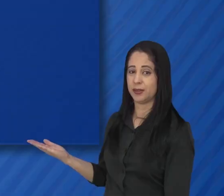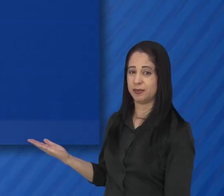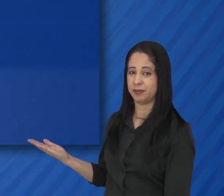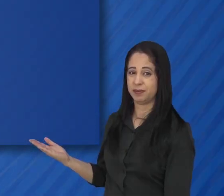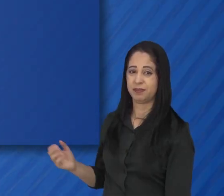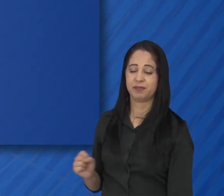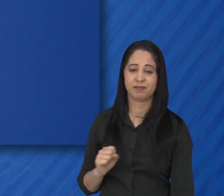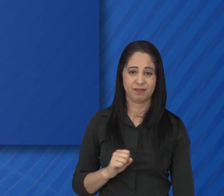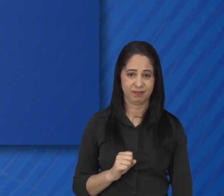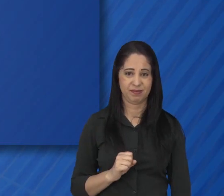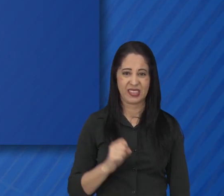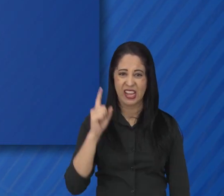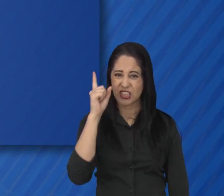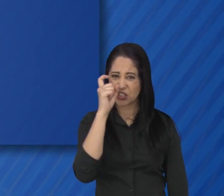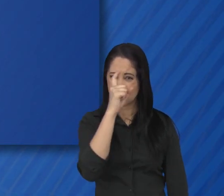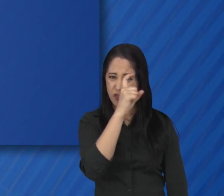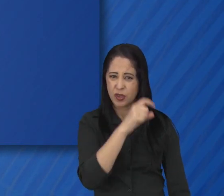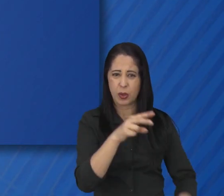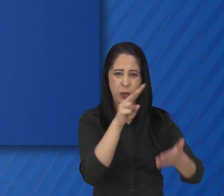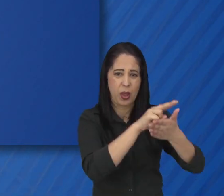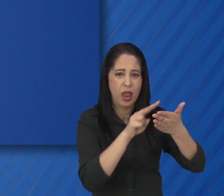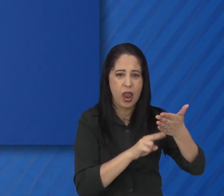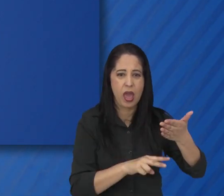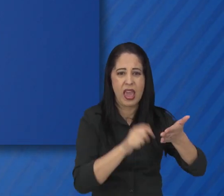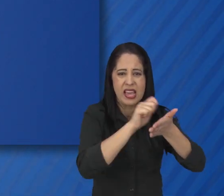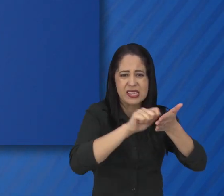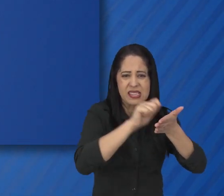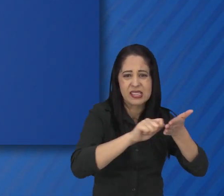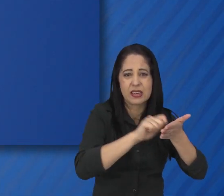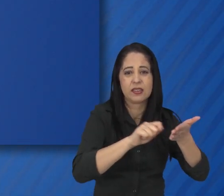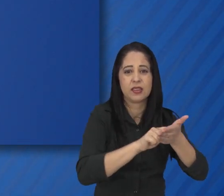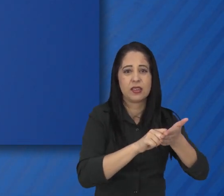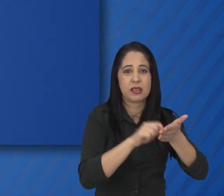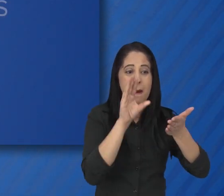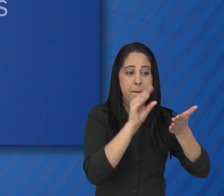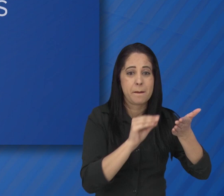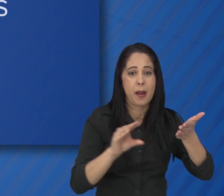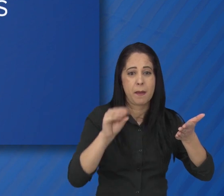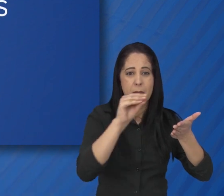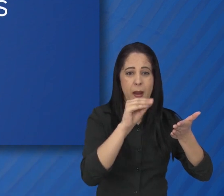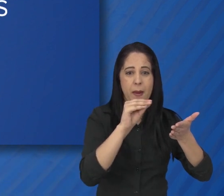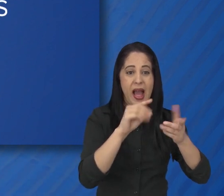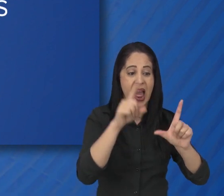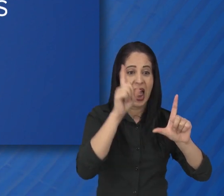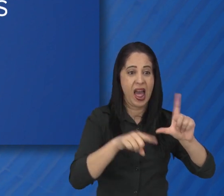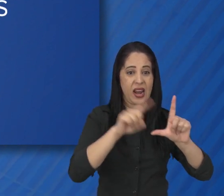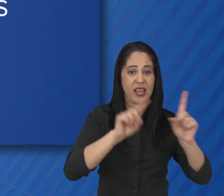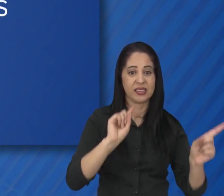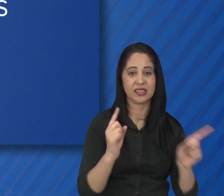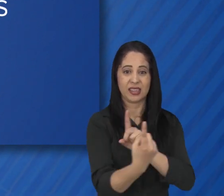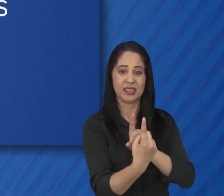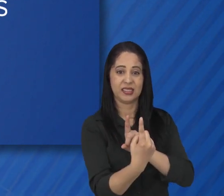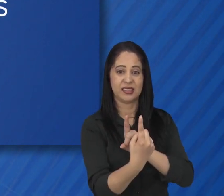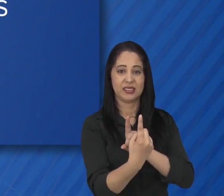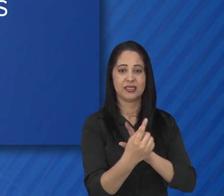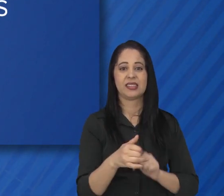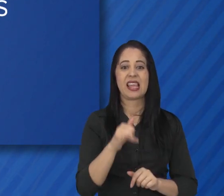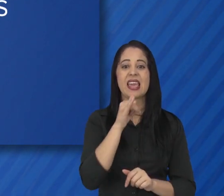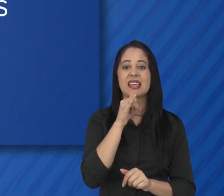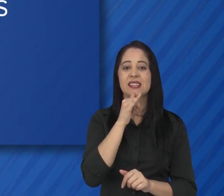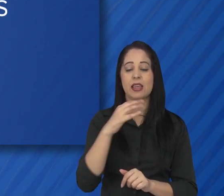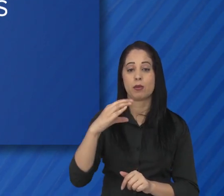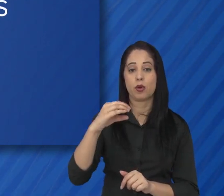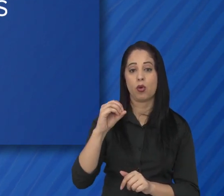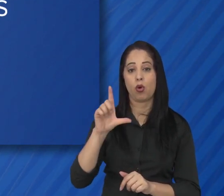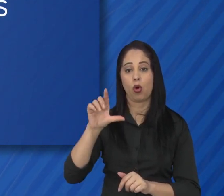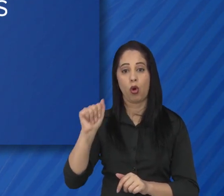sintomas. Dificuldades para ler, escrever, soletrar e identificar fonemas, trocar letras das palavras, como